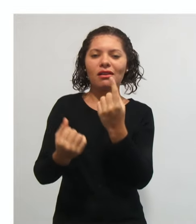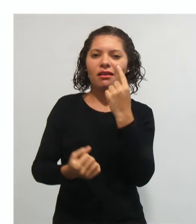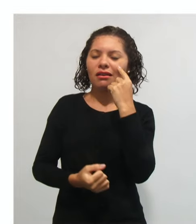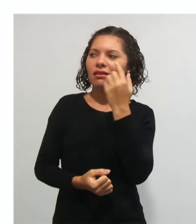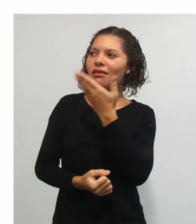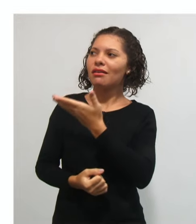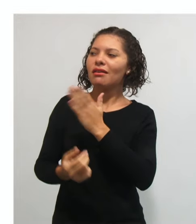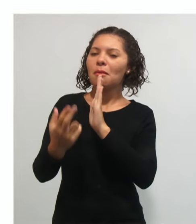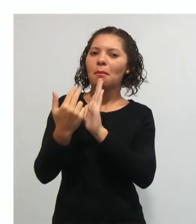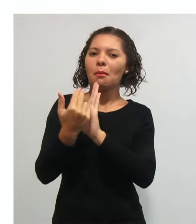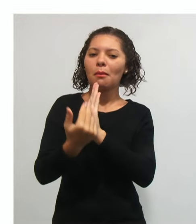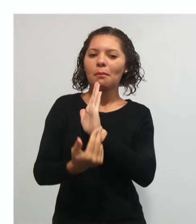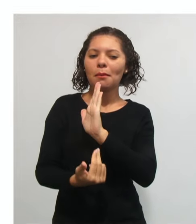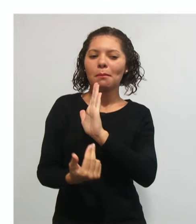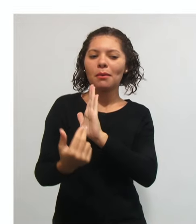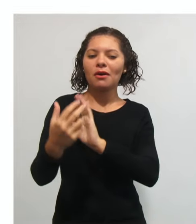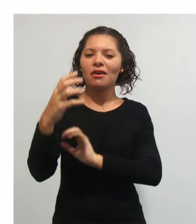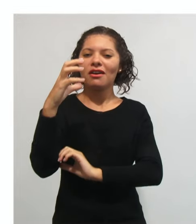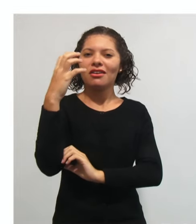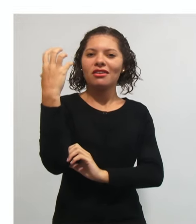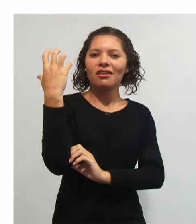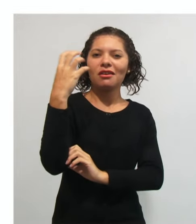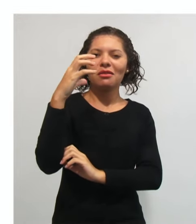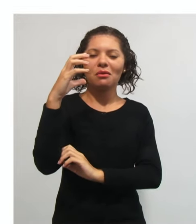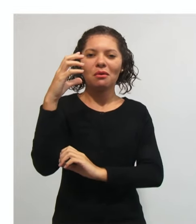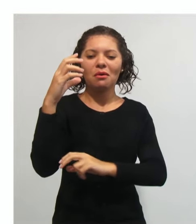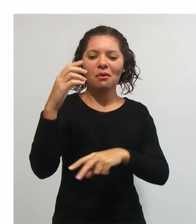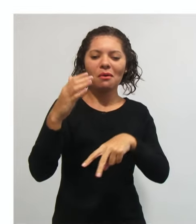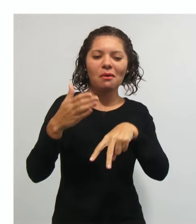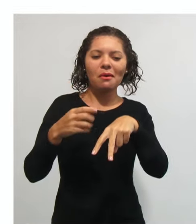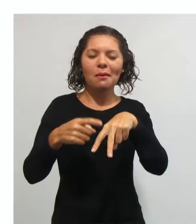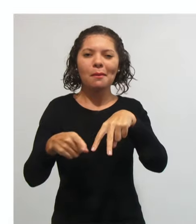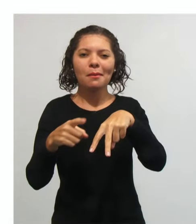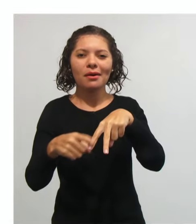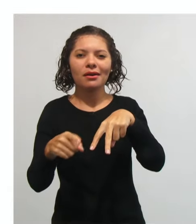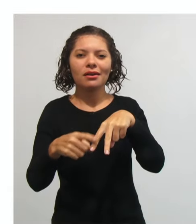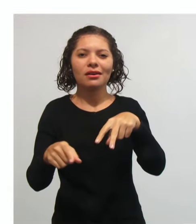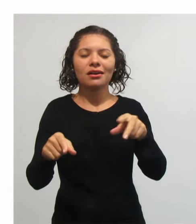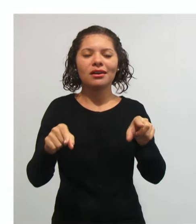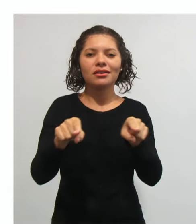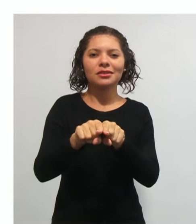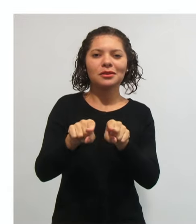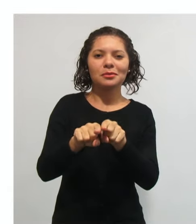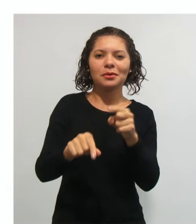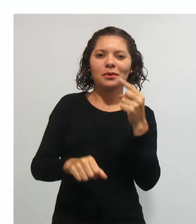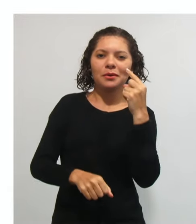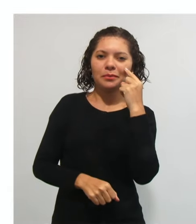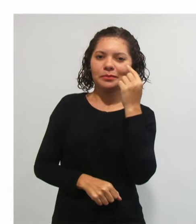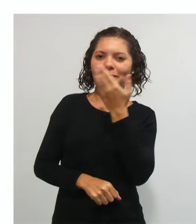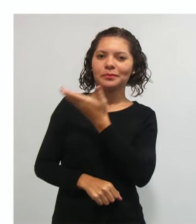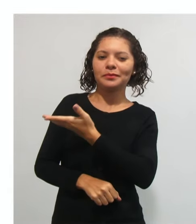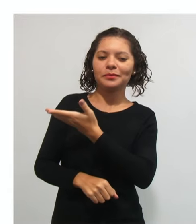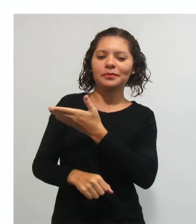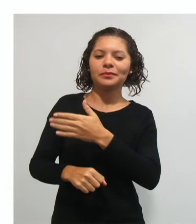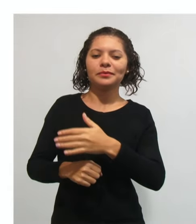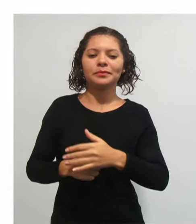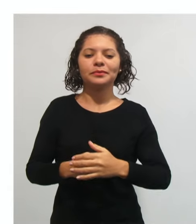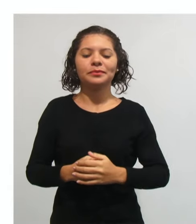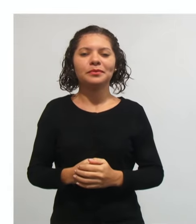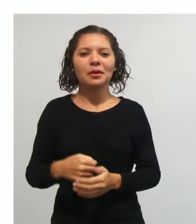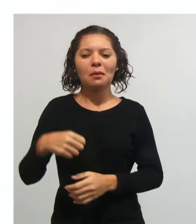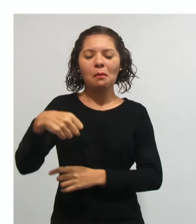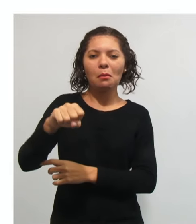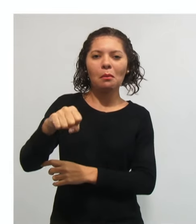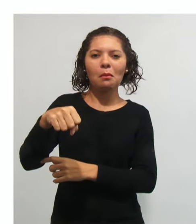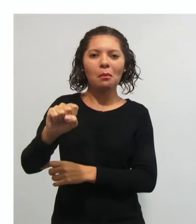um ventilador com uma calça aí Aqui nós temos aí né ó aqui o acelerador de uma moto